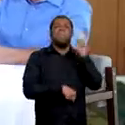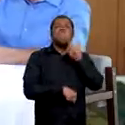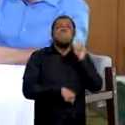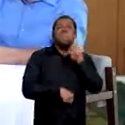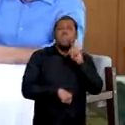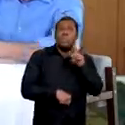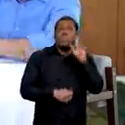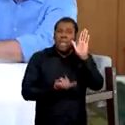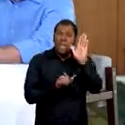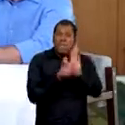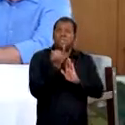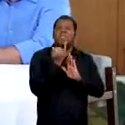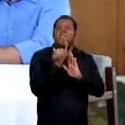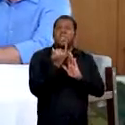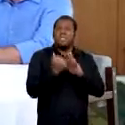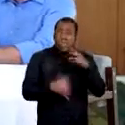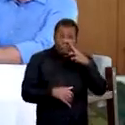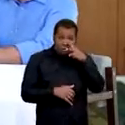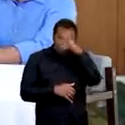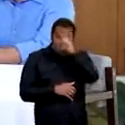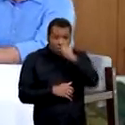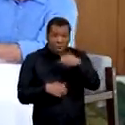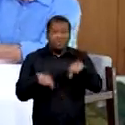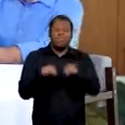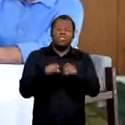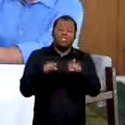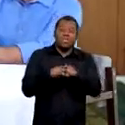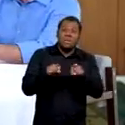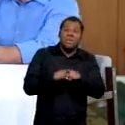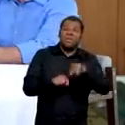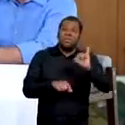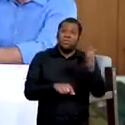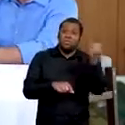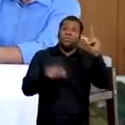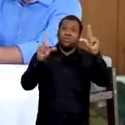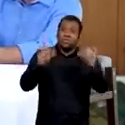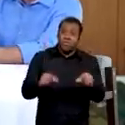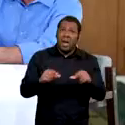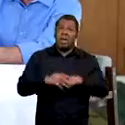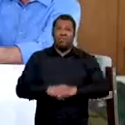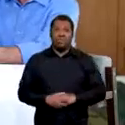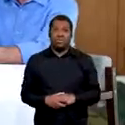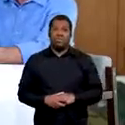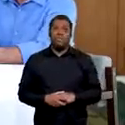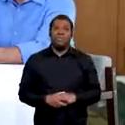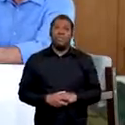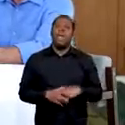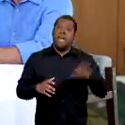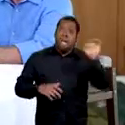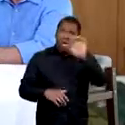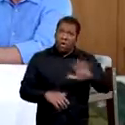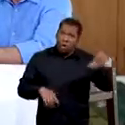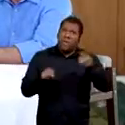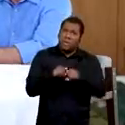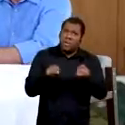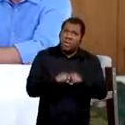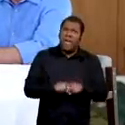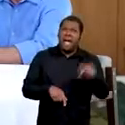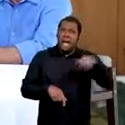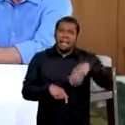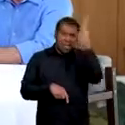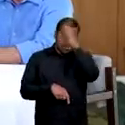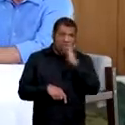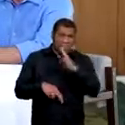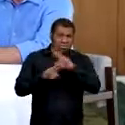é mais baixo. Na Europa também, a inflação é mais alta e os juros é mais baixo. Aqui que está ao contrário, a inflação está baixa e o juro está alto. Não é só a questão